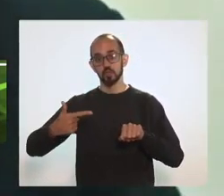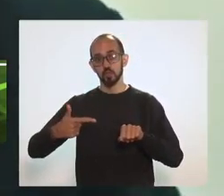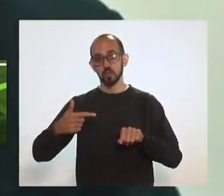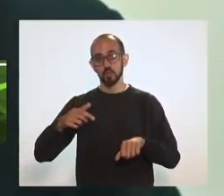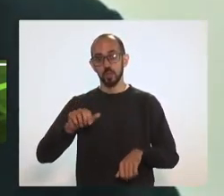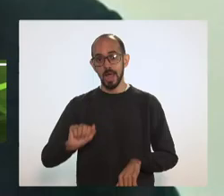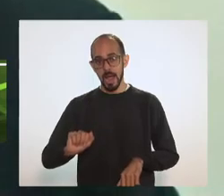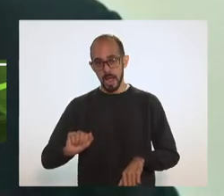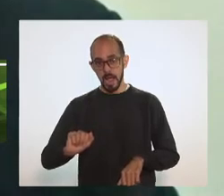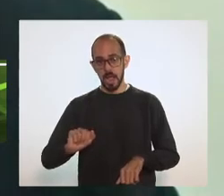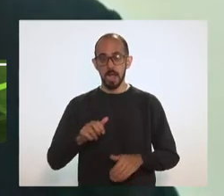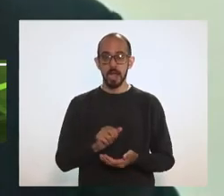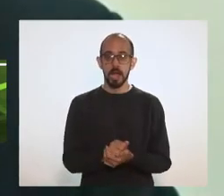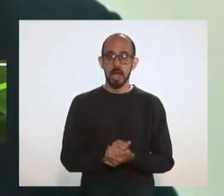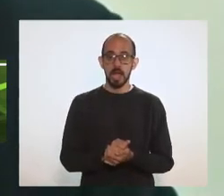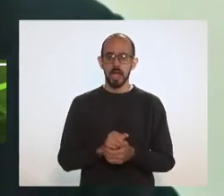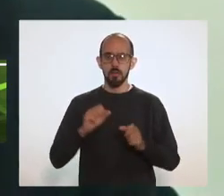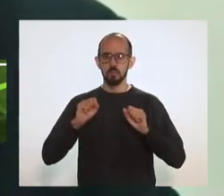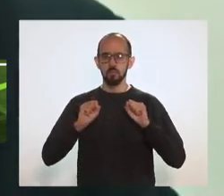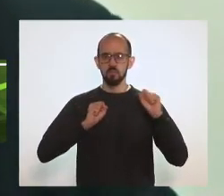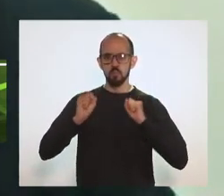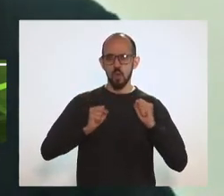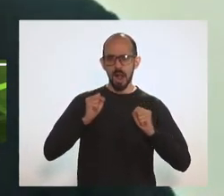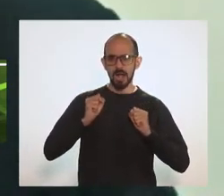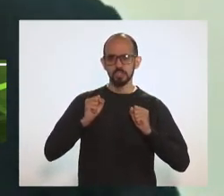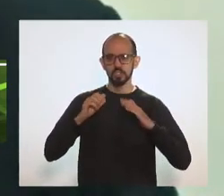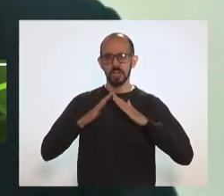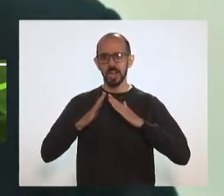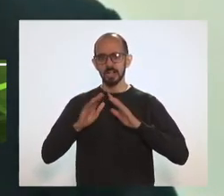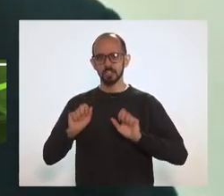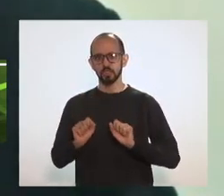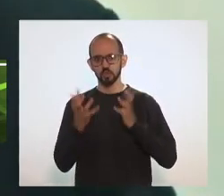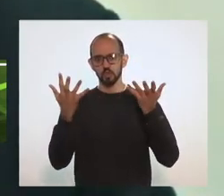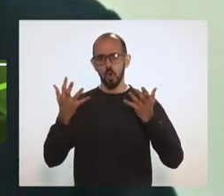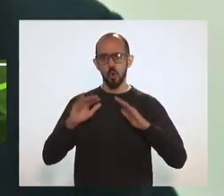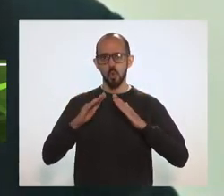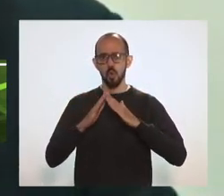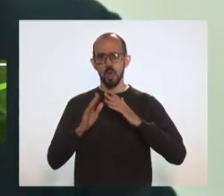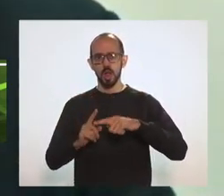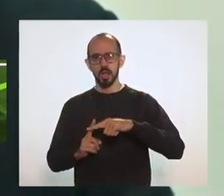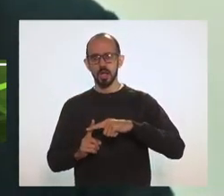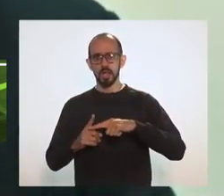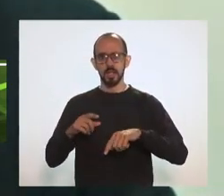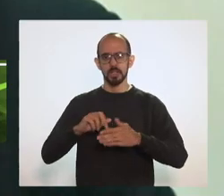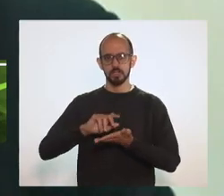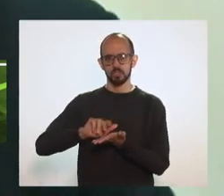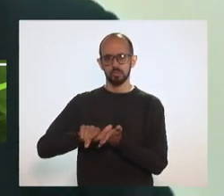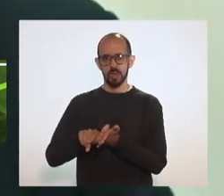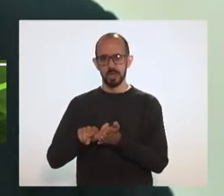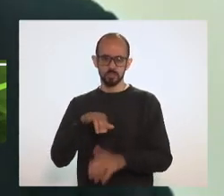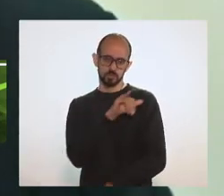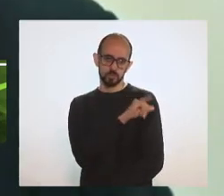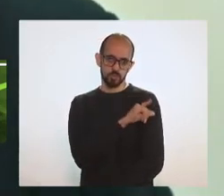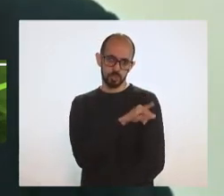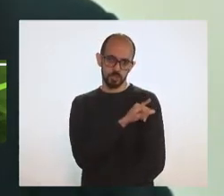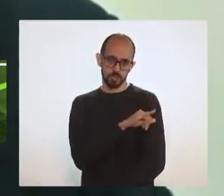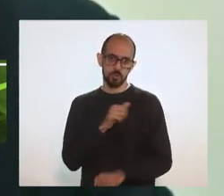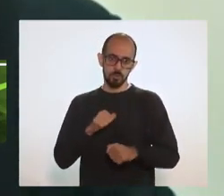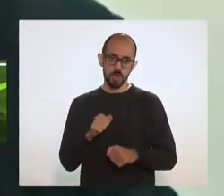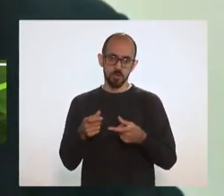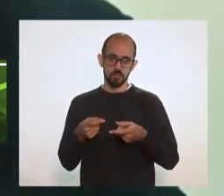o artigo 1º, a Lei 2929, de 30 de abril de 98, passa a vigorar acrescida do artigo